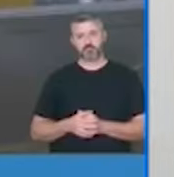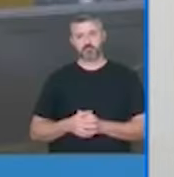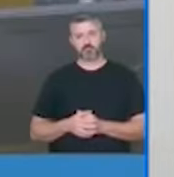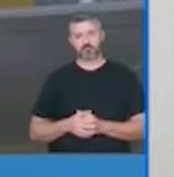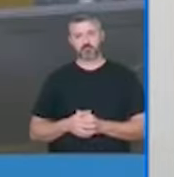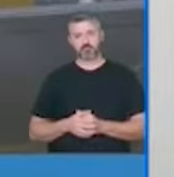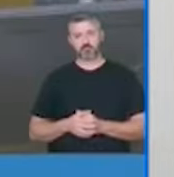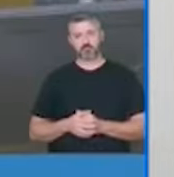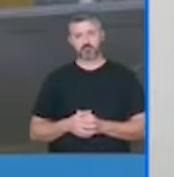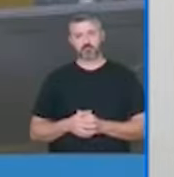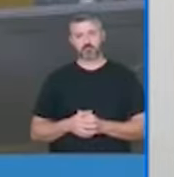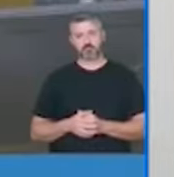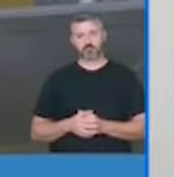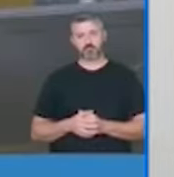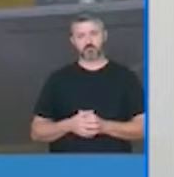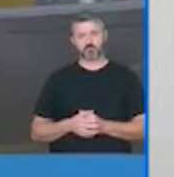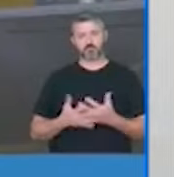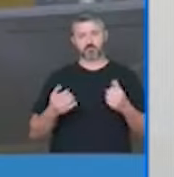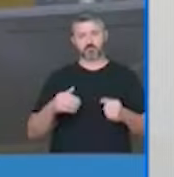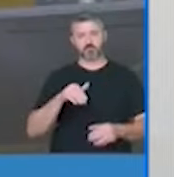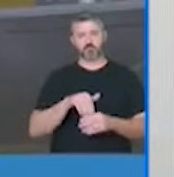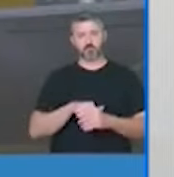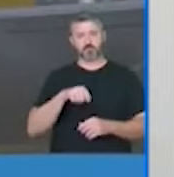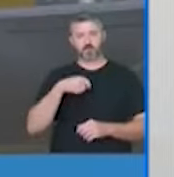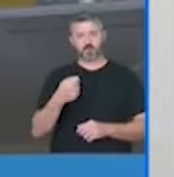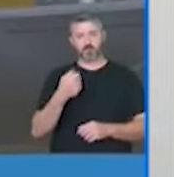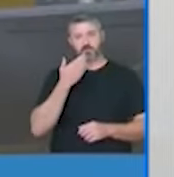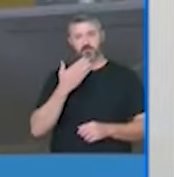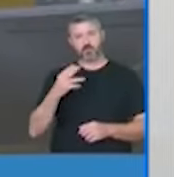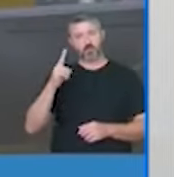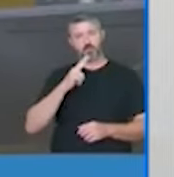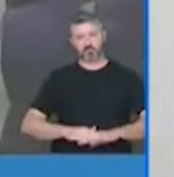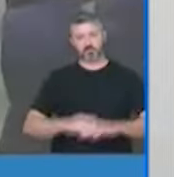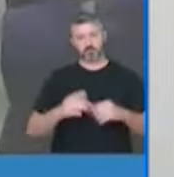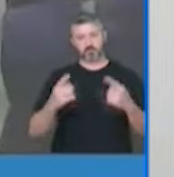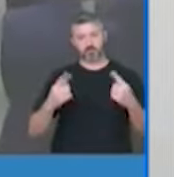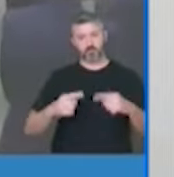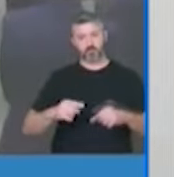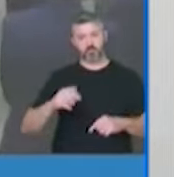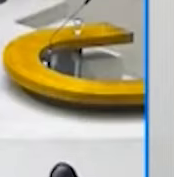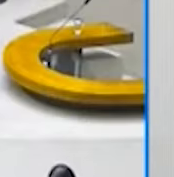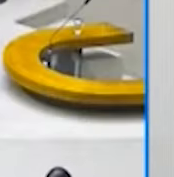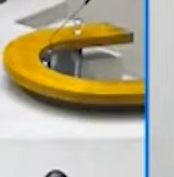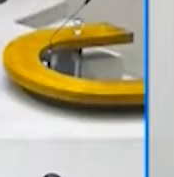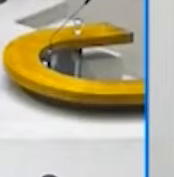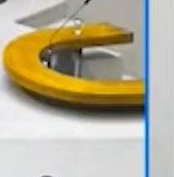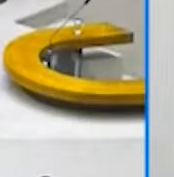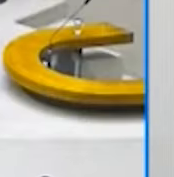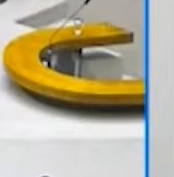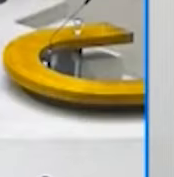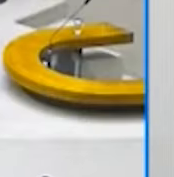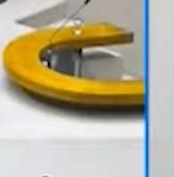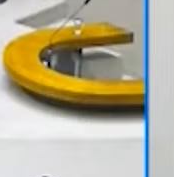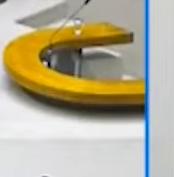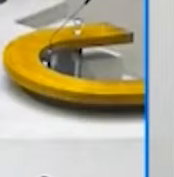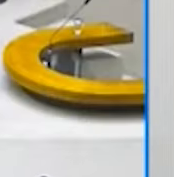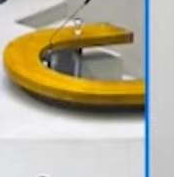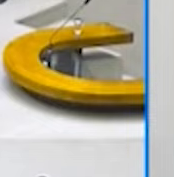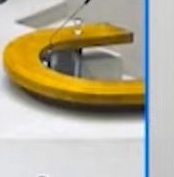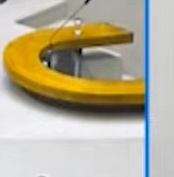tem uma relação de parentalidade ou de proximidade com o seu algoz, com o estuprador. Ou é o pai, ou é a tia, ou a avó, é um amigo